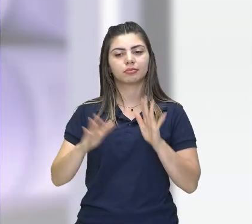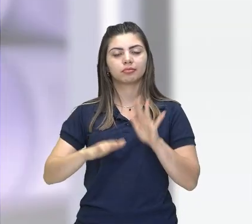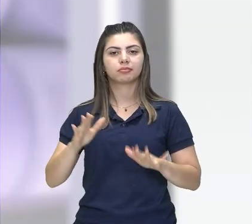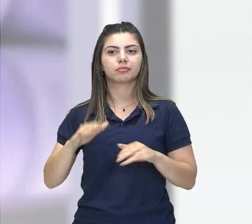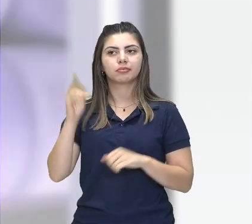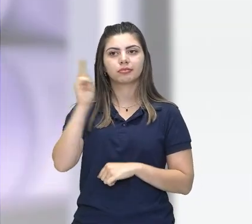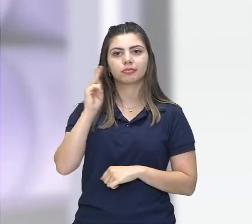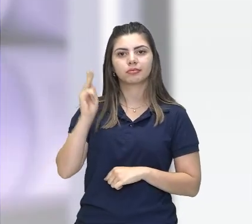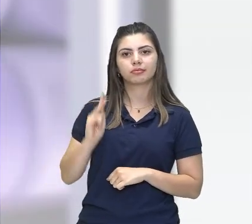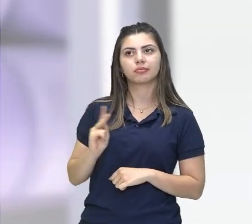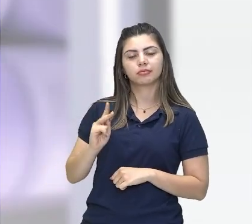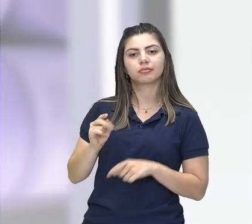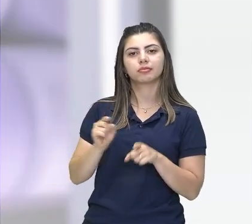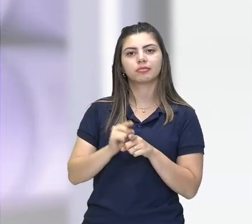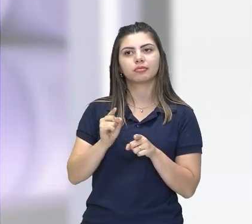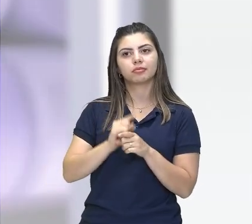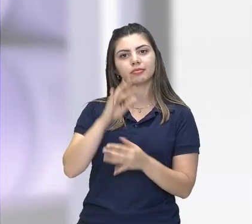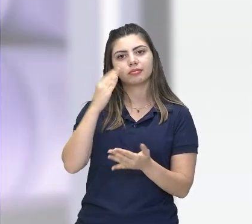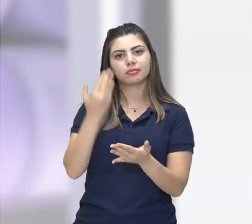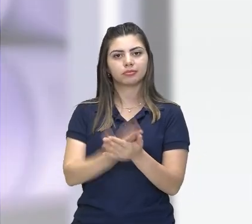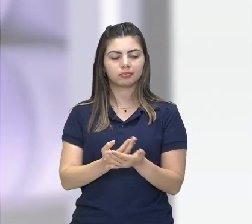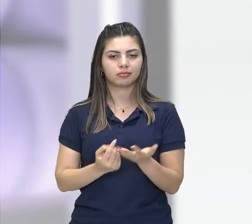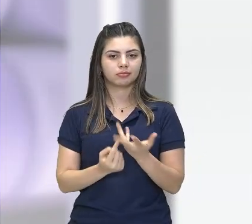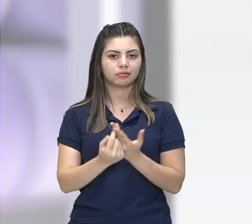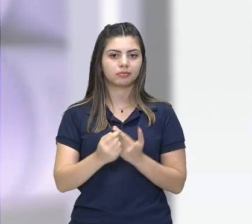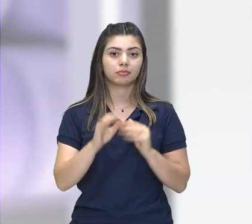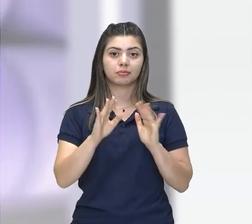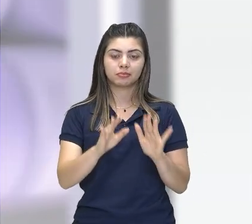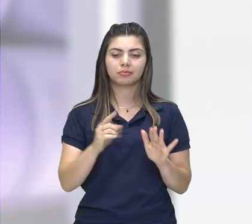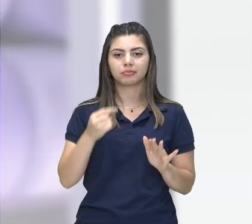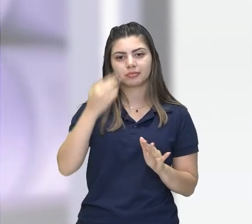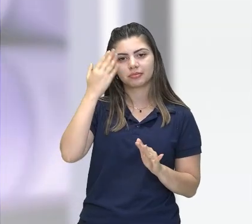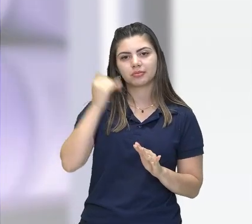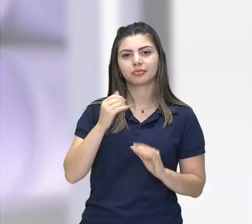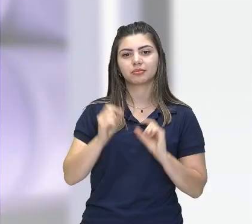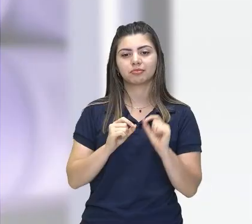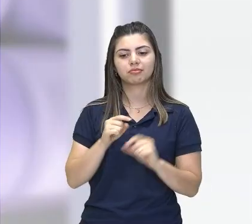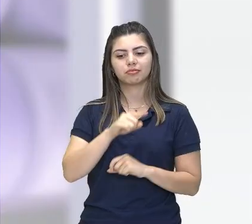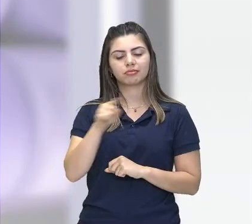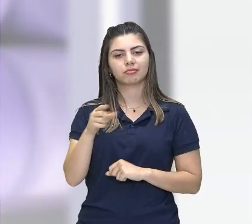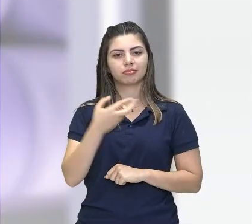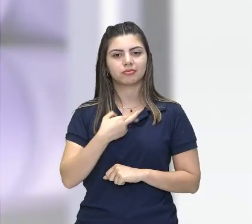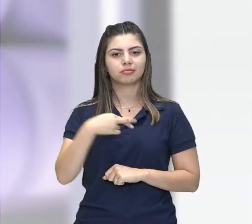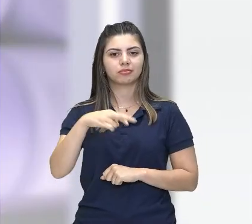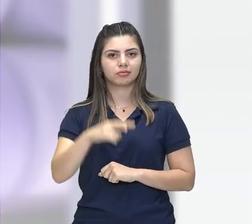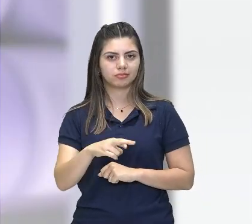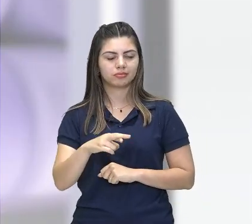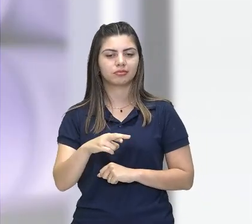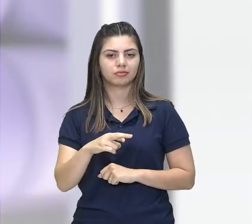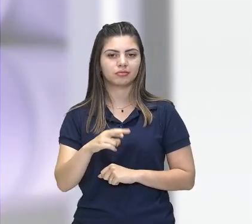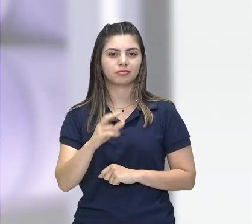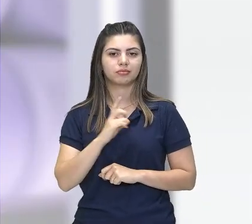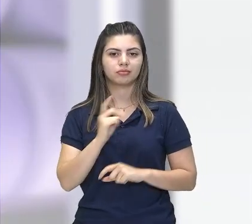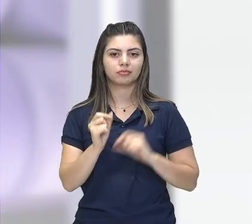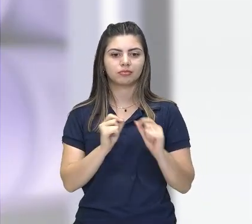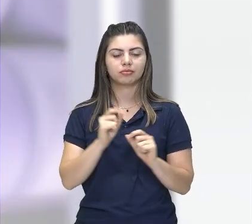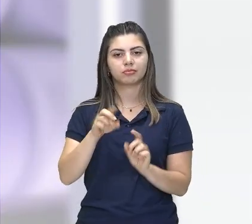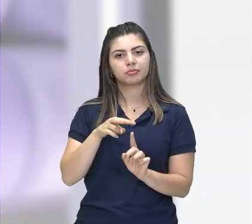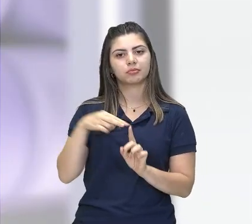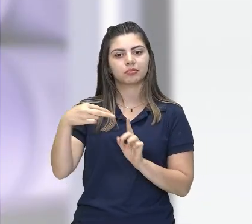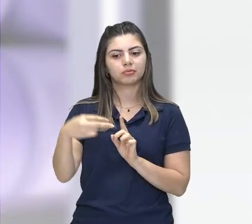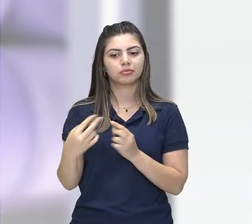sua teologia. Mas, em algum momento, as religiões se encontram nessas